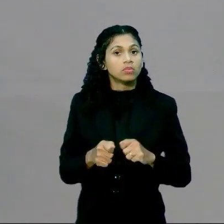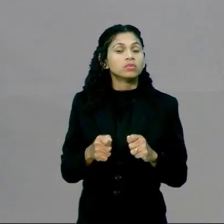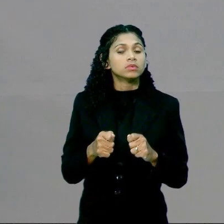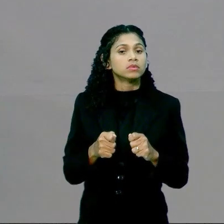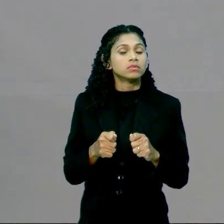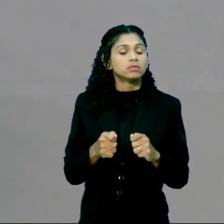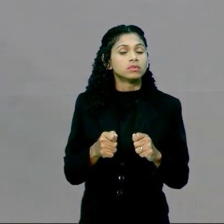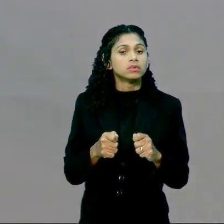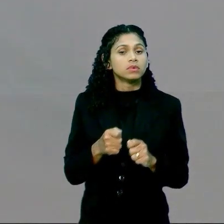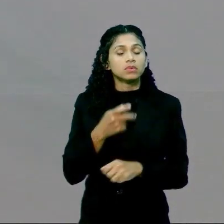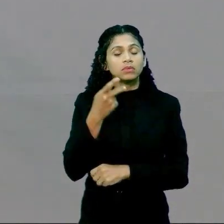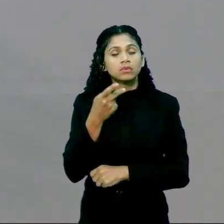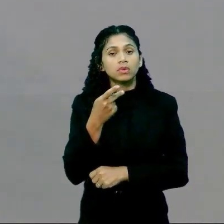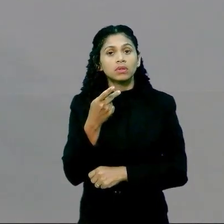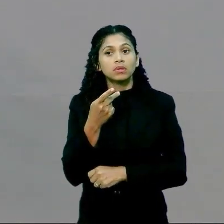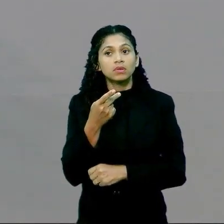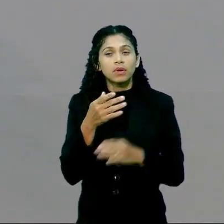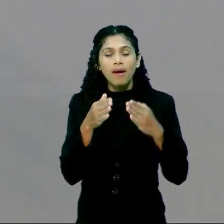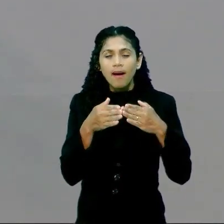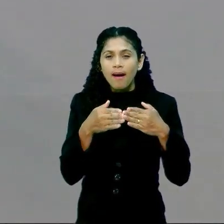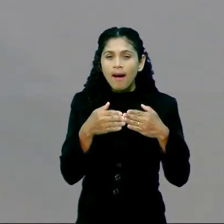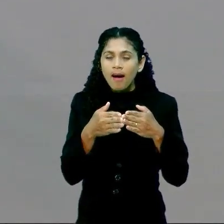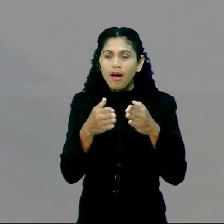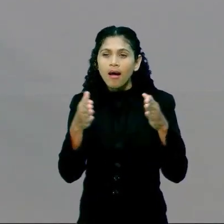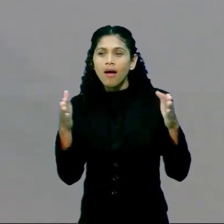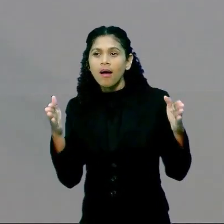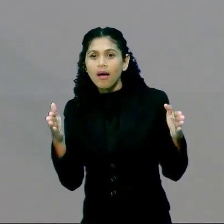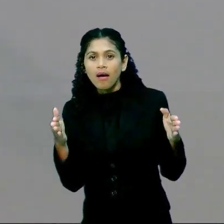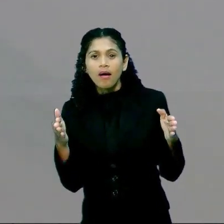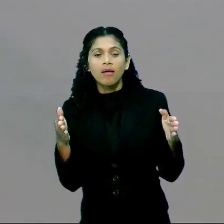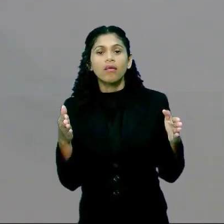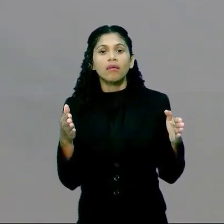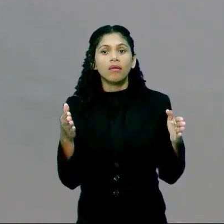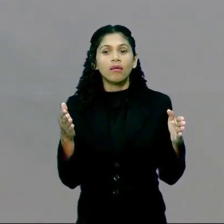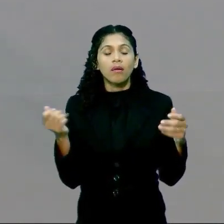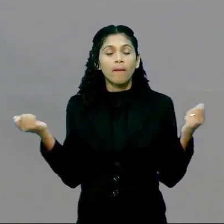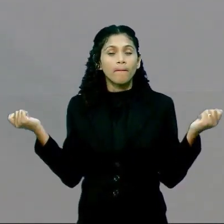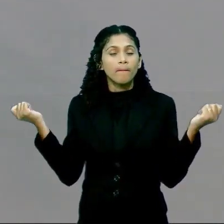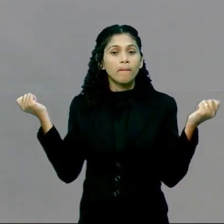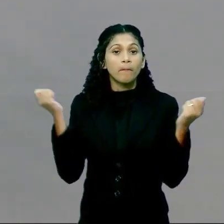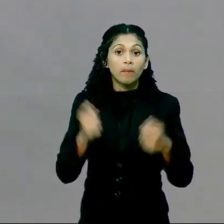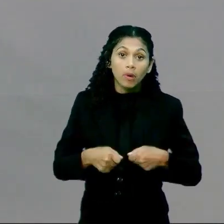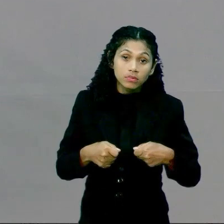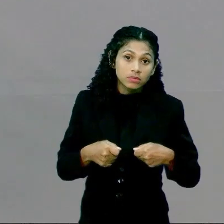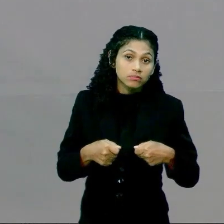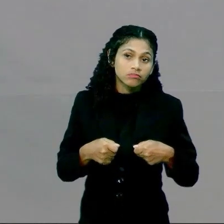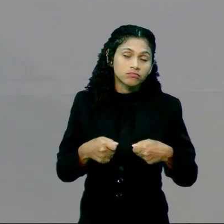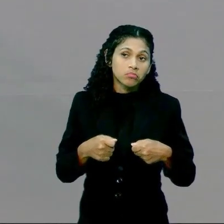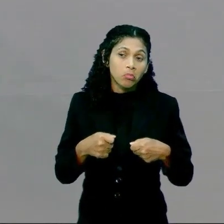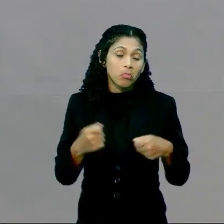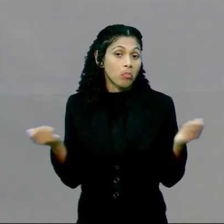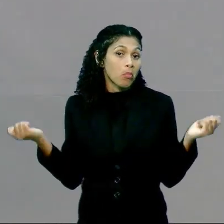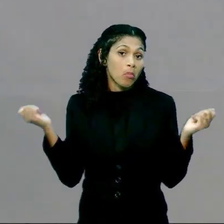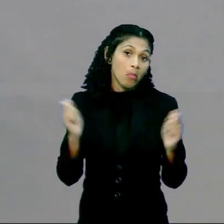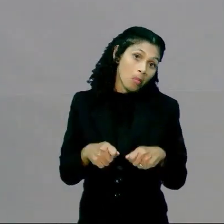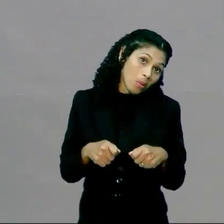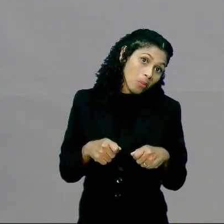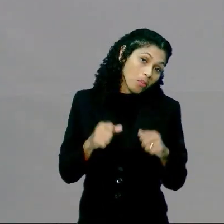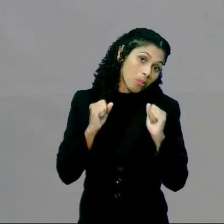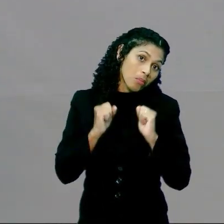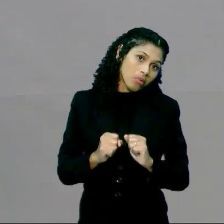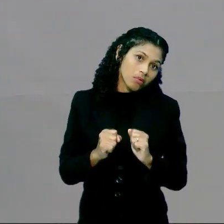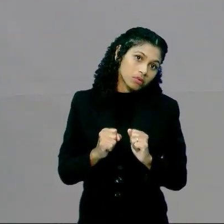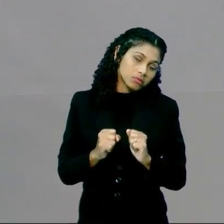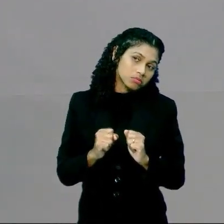essa polissemia. Porque esse pode é a mesma coisa que a depender de alguma coisa, é condicional,